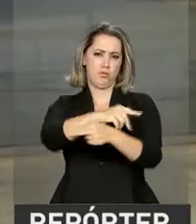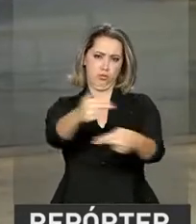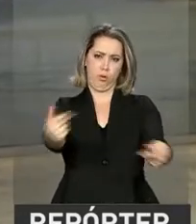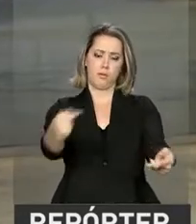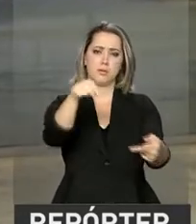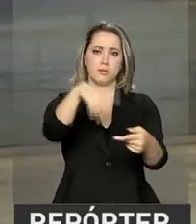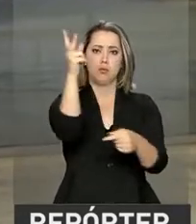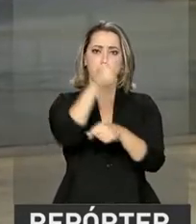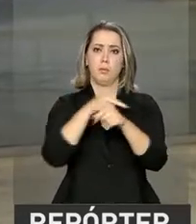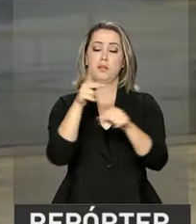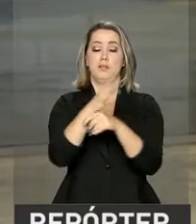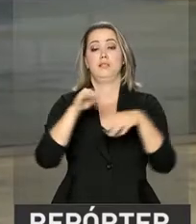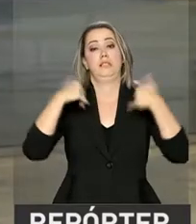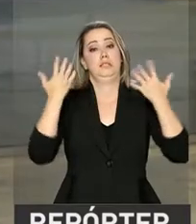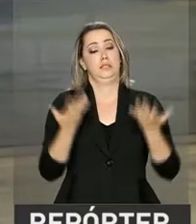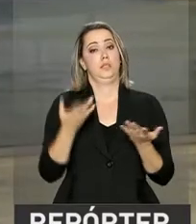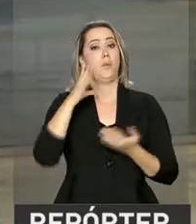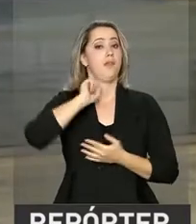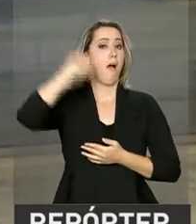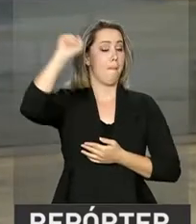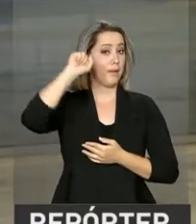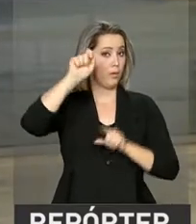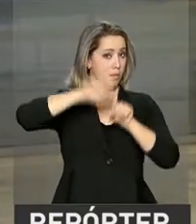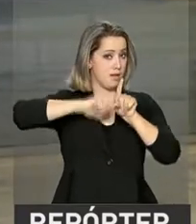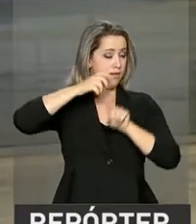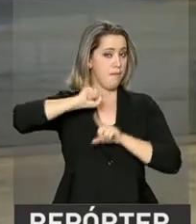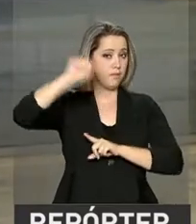IPCA em abril foi de